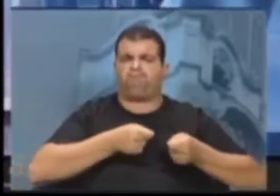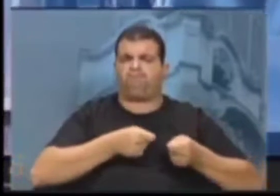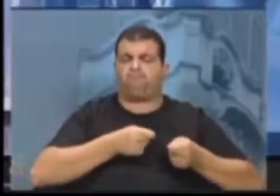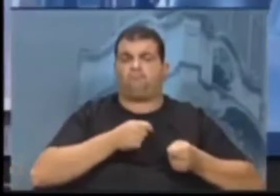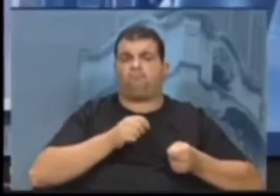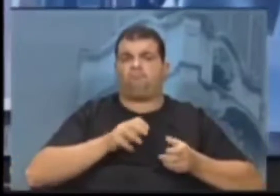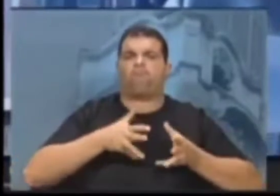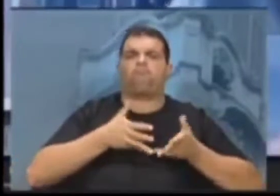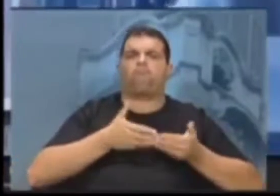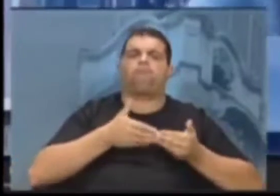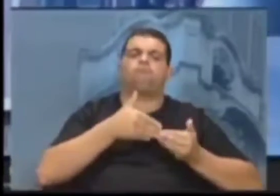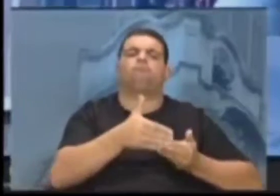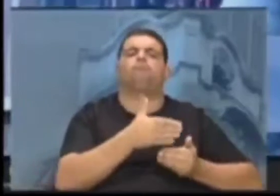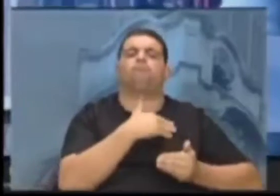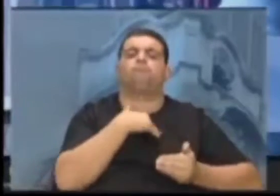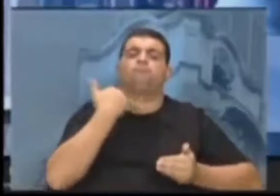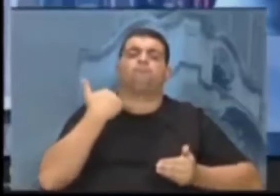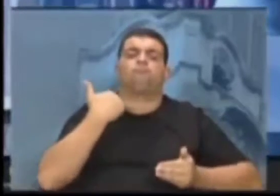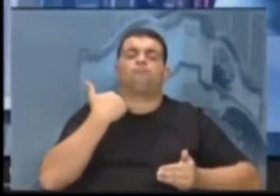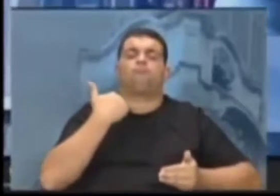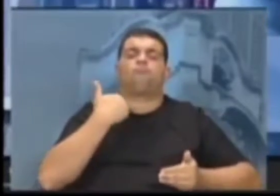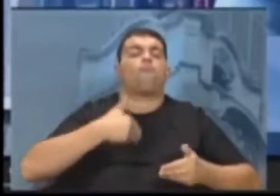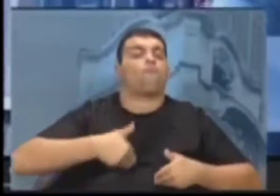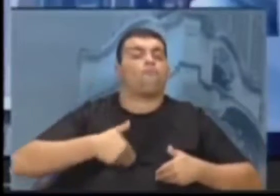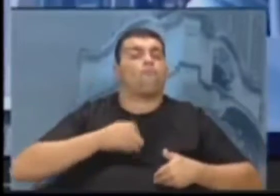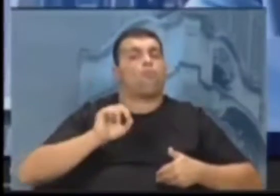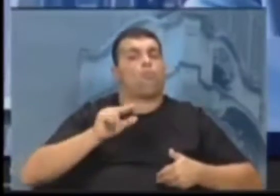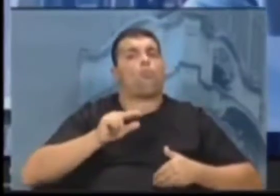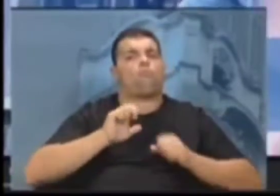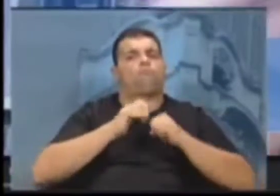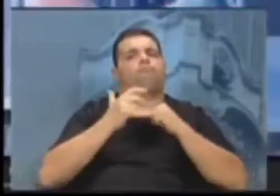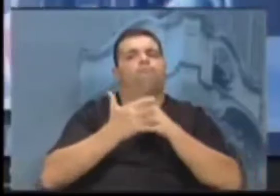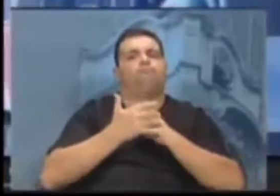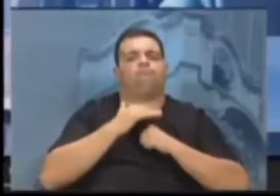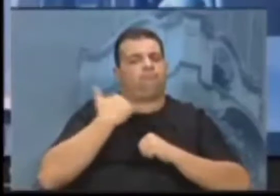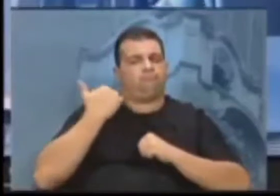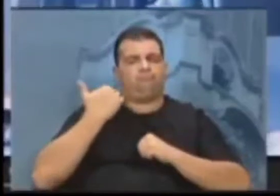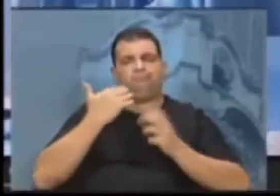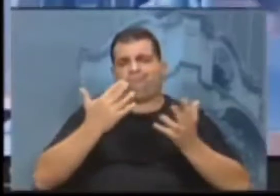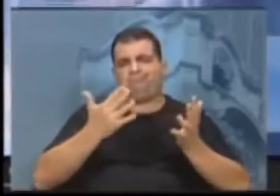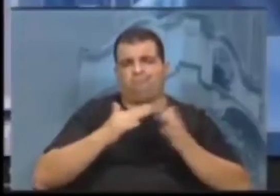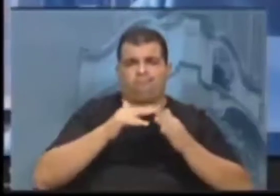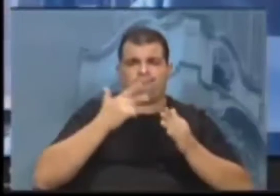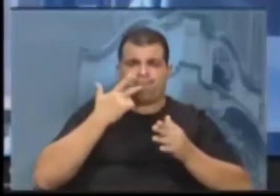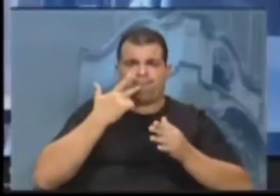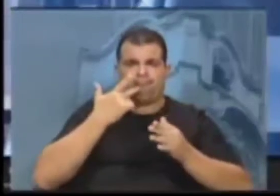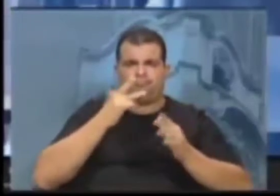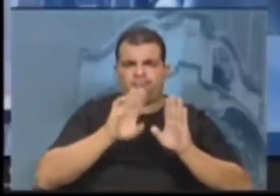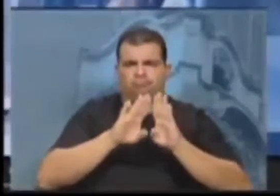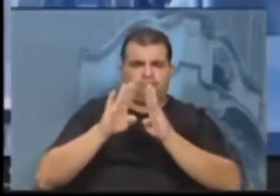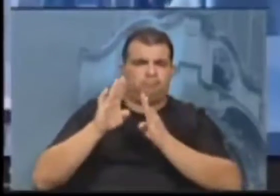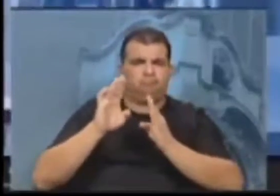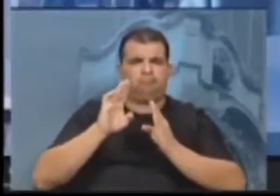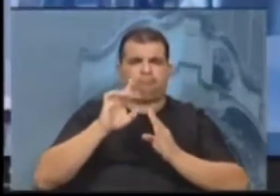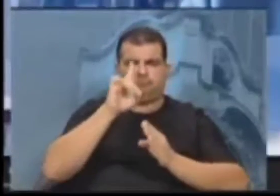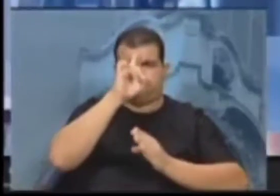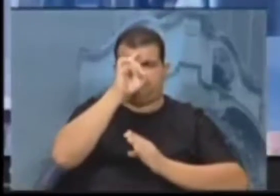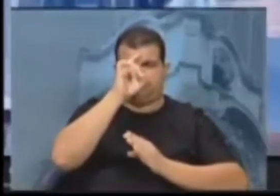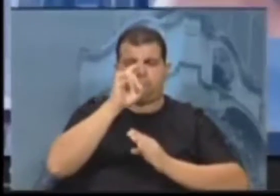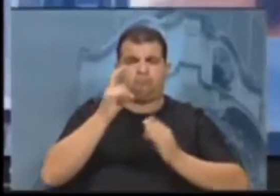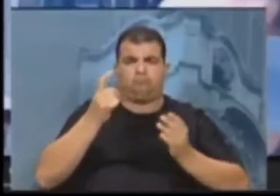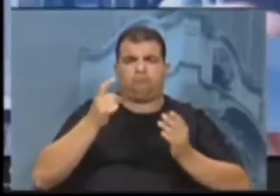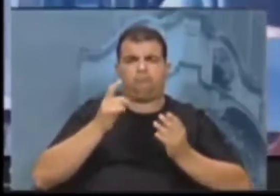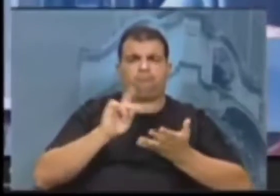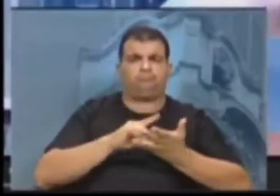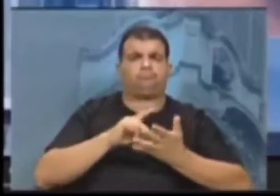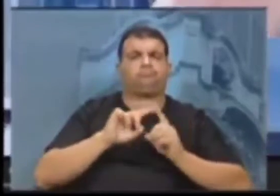para morrer de fome ou para morrer infectadas com Covid. E é bom que se diga, abriram leitos realmente, só que